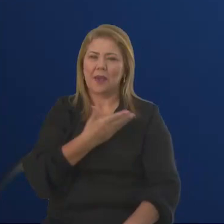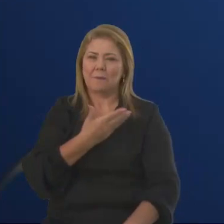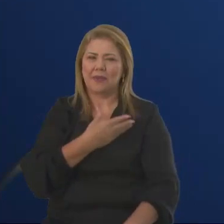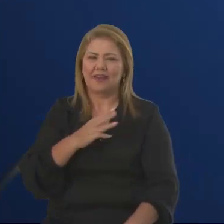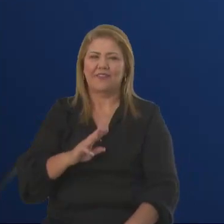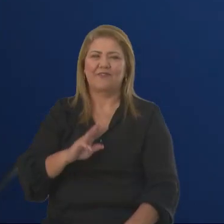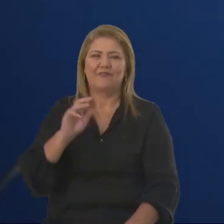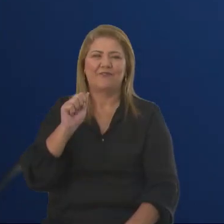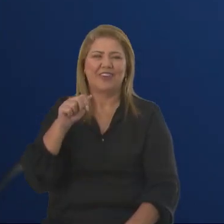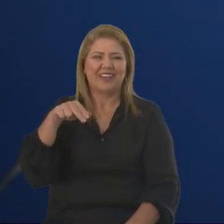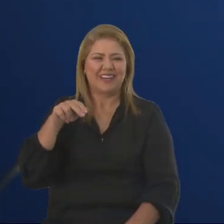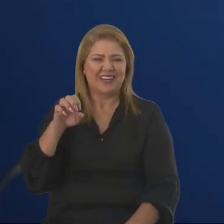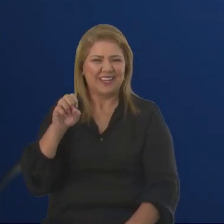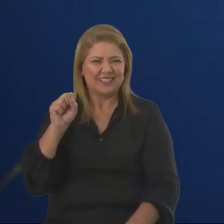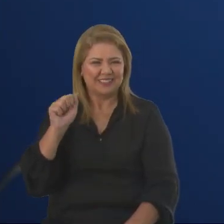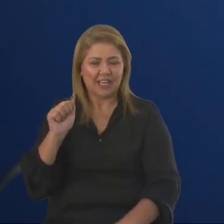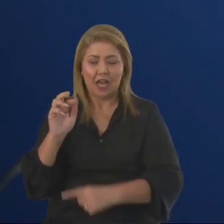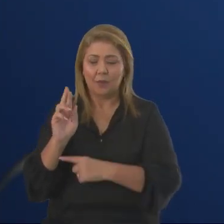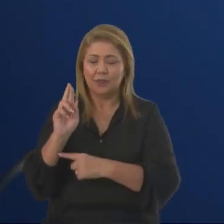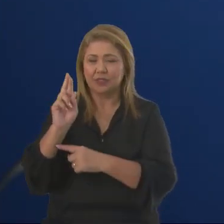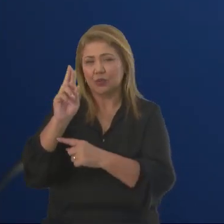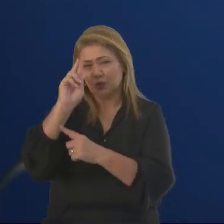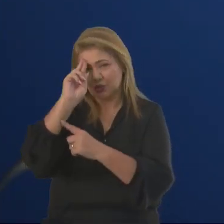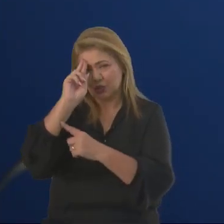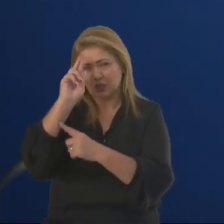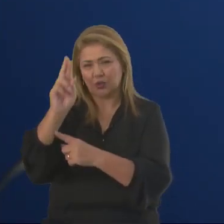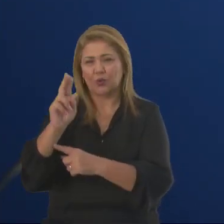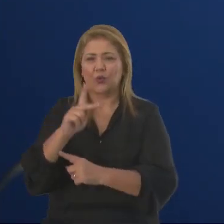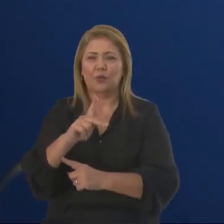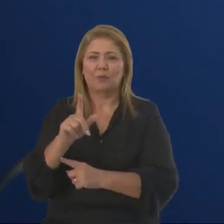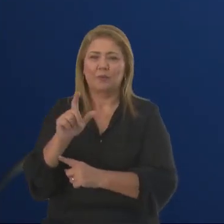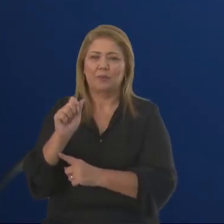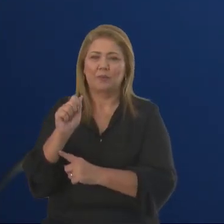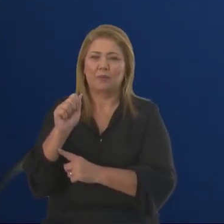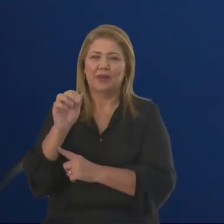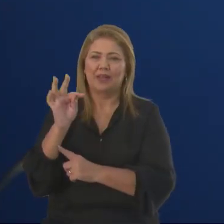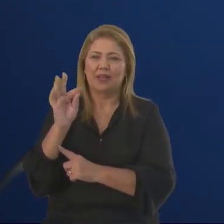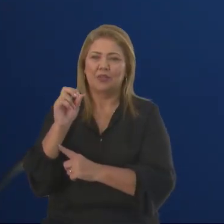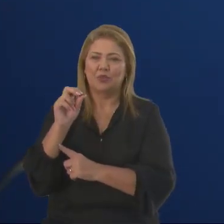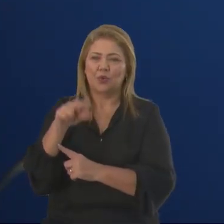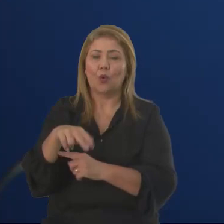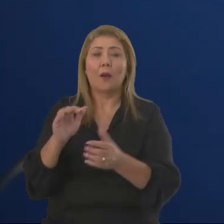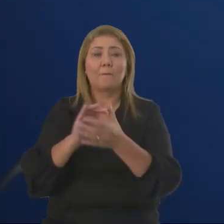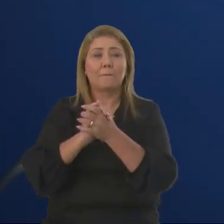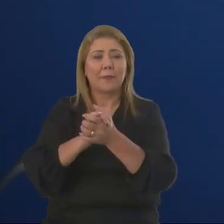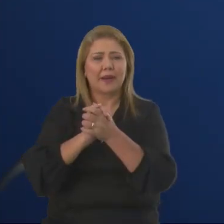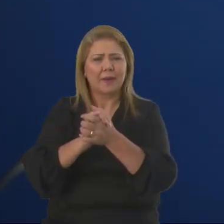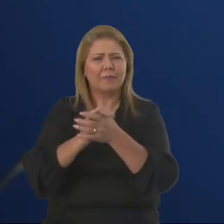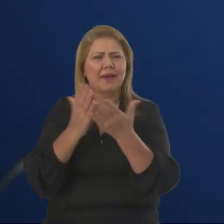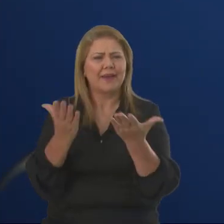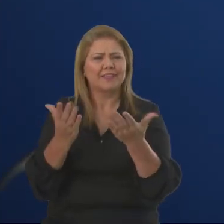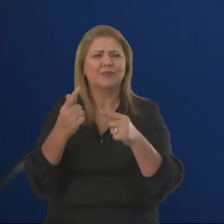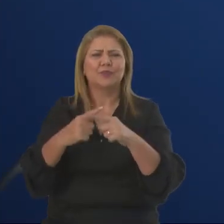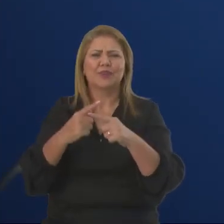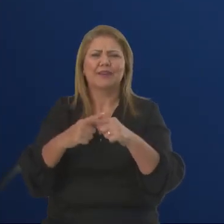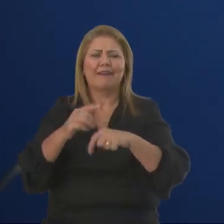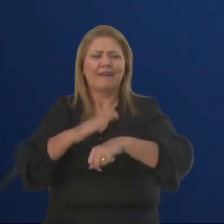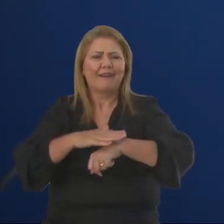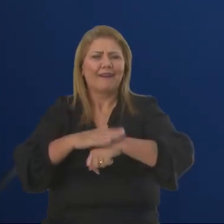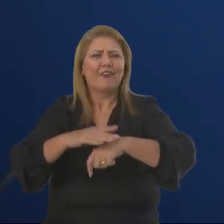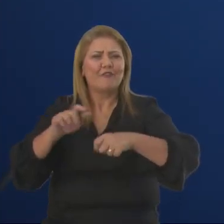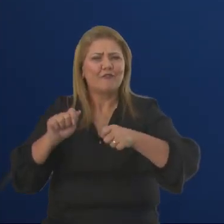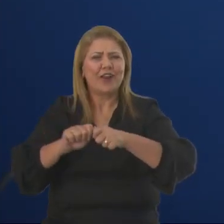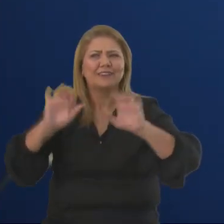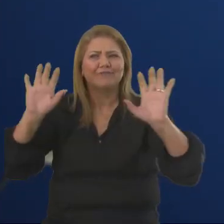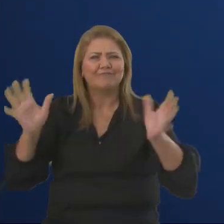né, que representa aqui o diretor da escola, desembargador Platon. Quero parabenizar pela iniciativa desse evento, né, tão